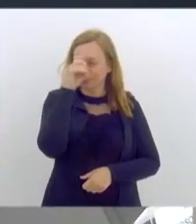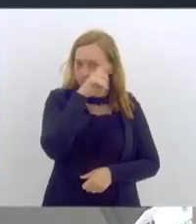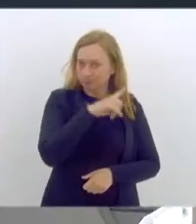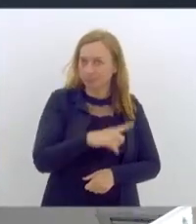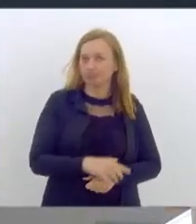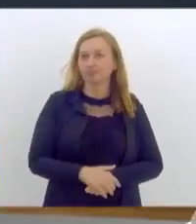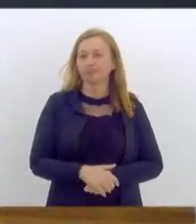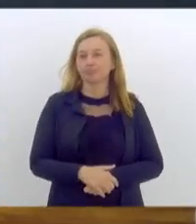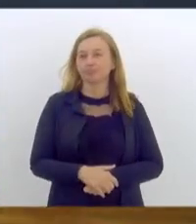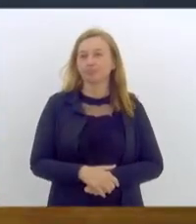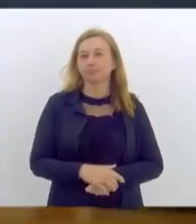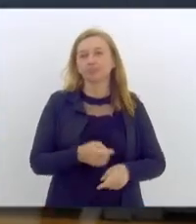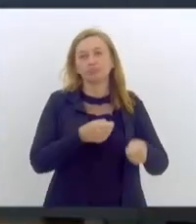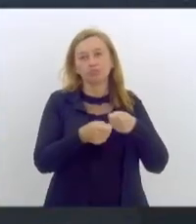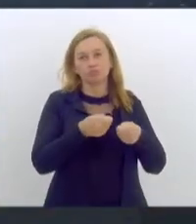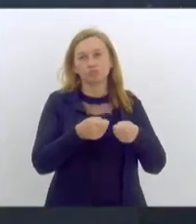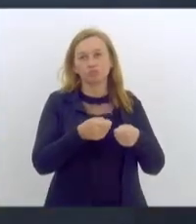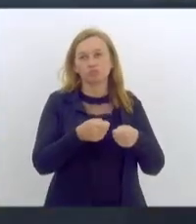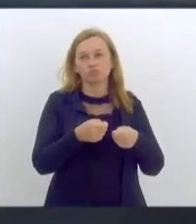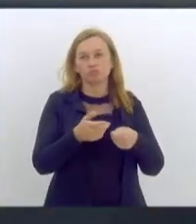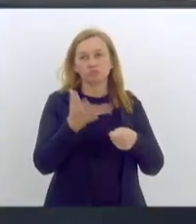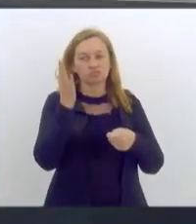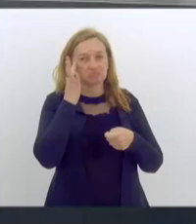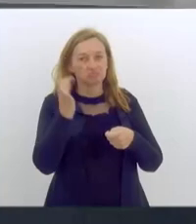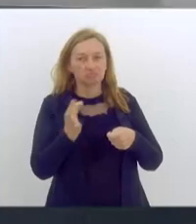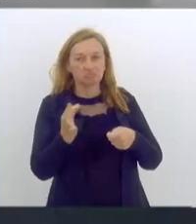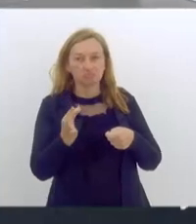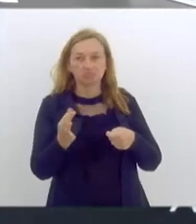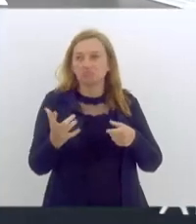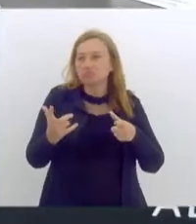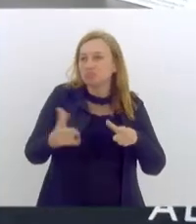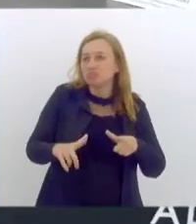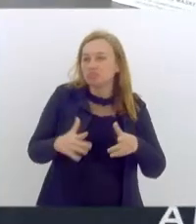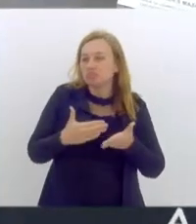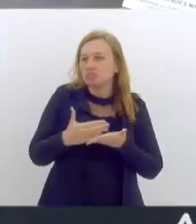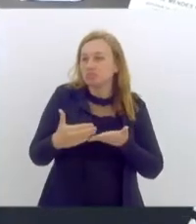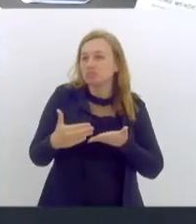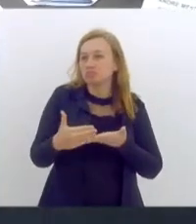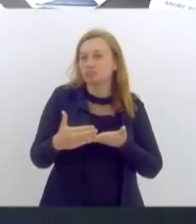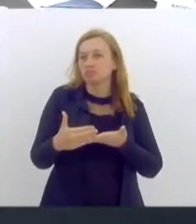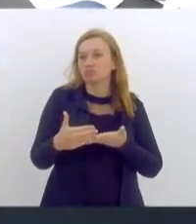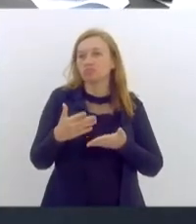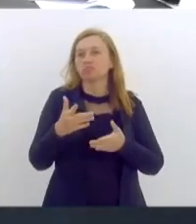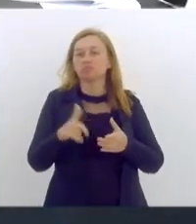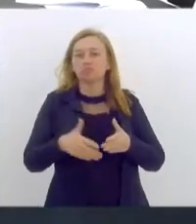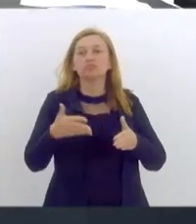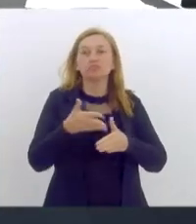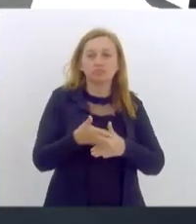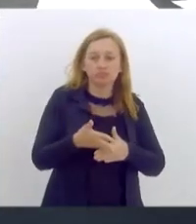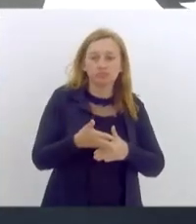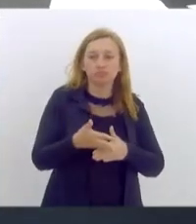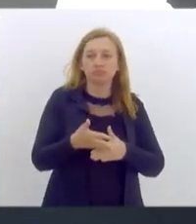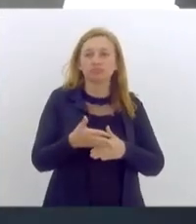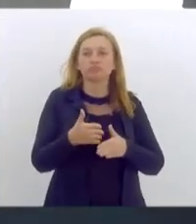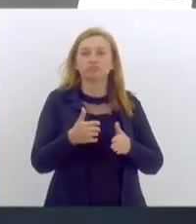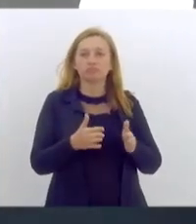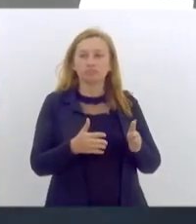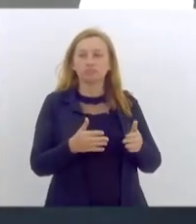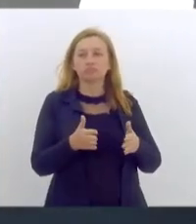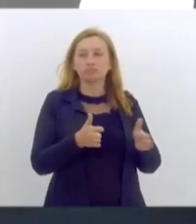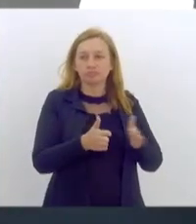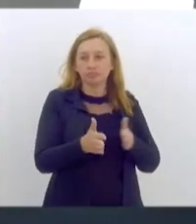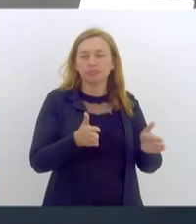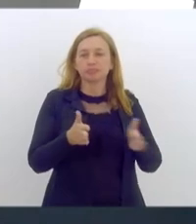fazer algum controle sem saber de onde Partiu e onde queria chegar né quer dizer naquelas etapas da administração